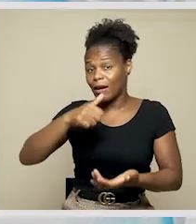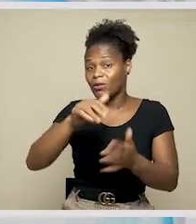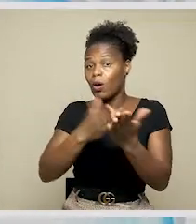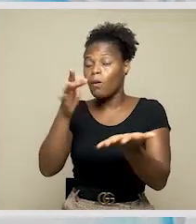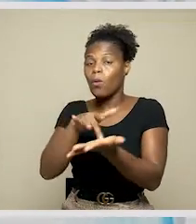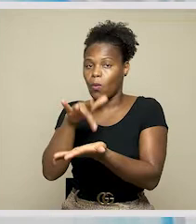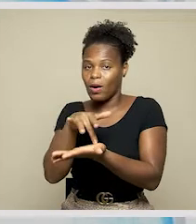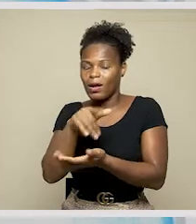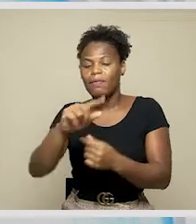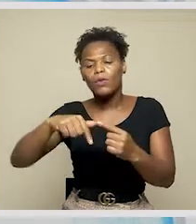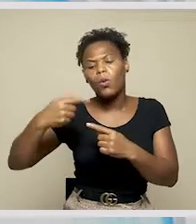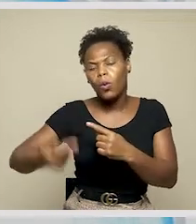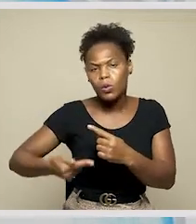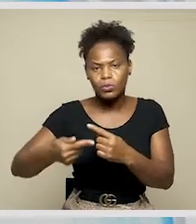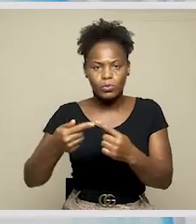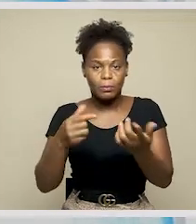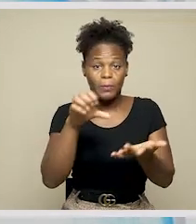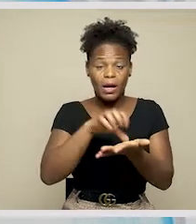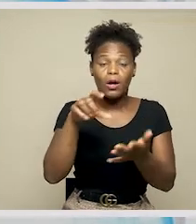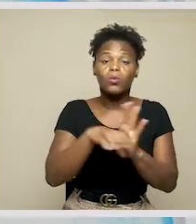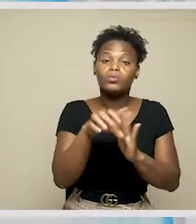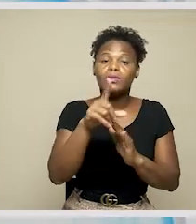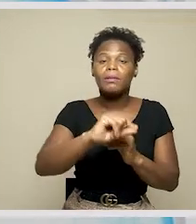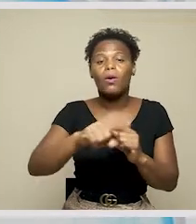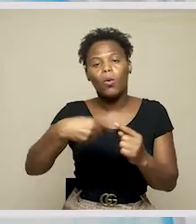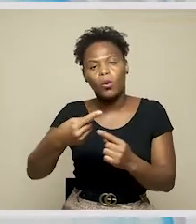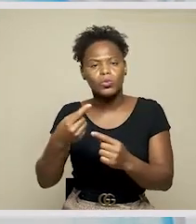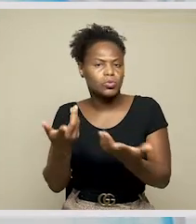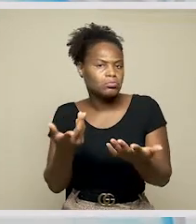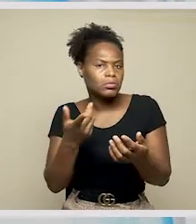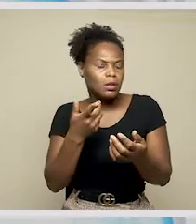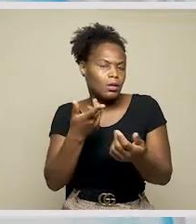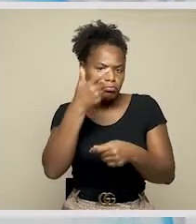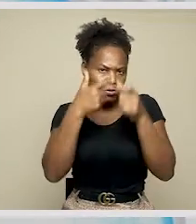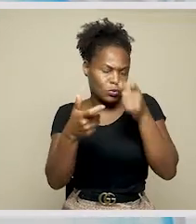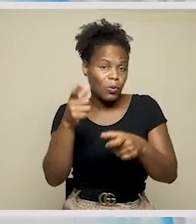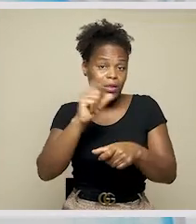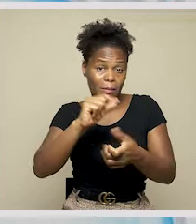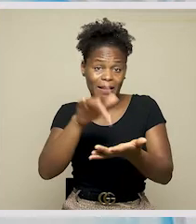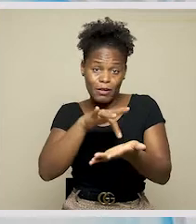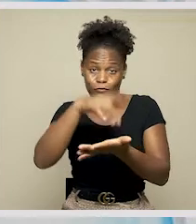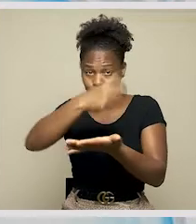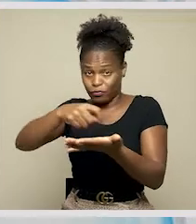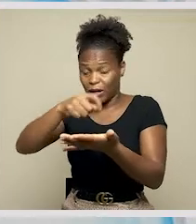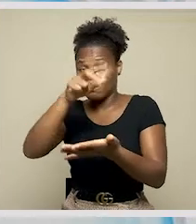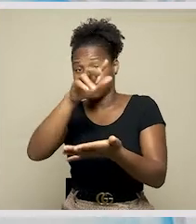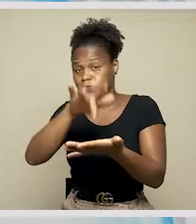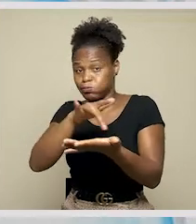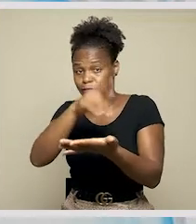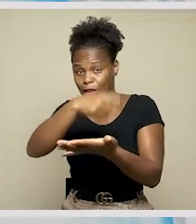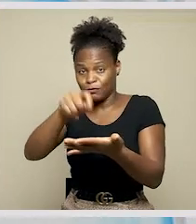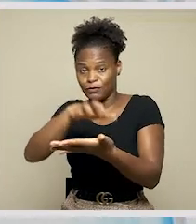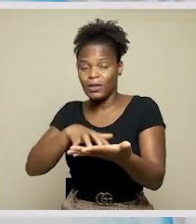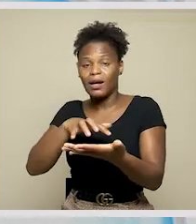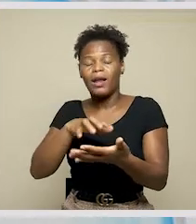tínhamos outros meios de imprensa, outros periódicos, nessa altura, em meados do século XIX,